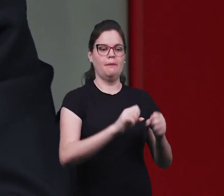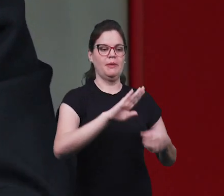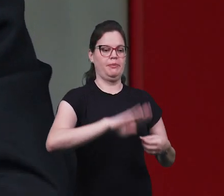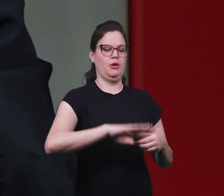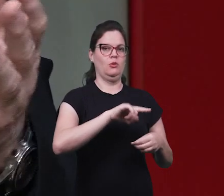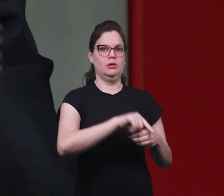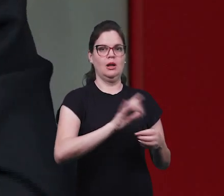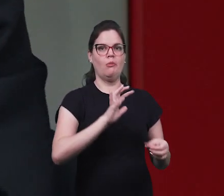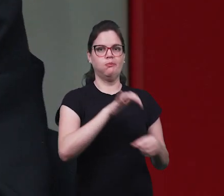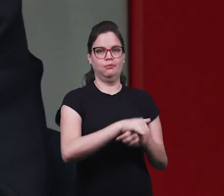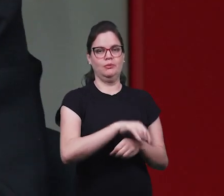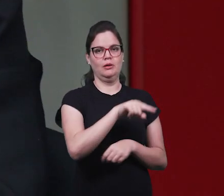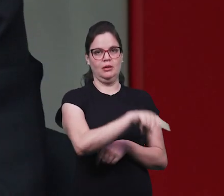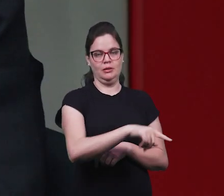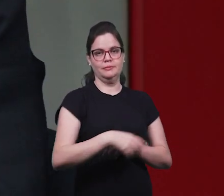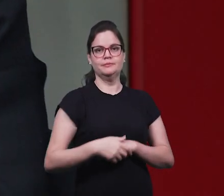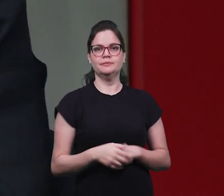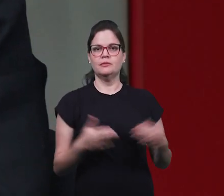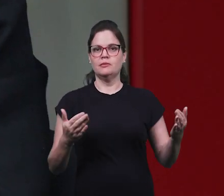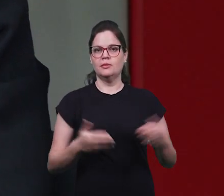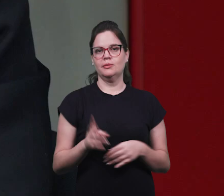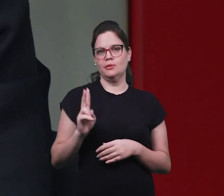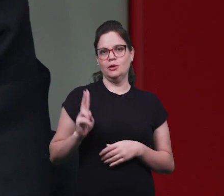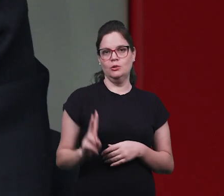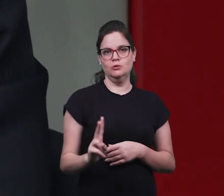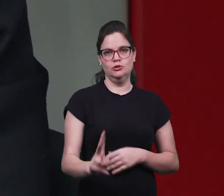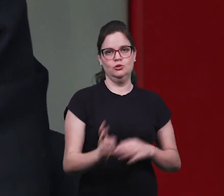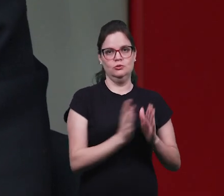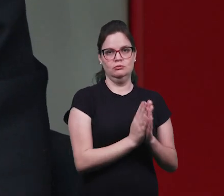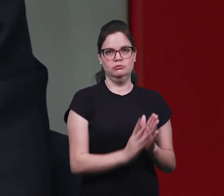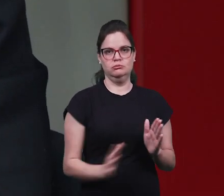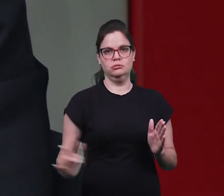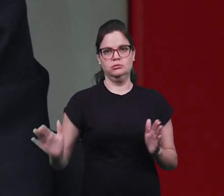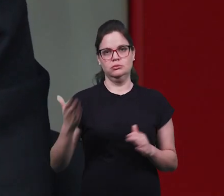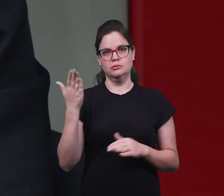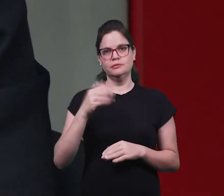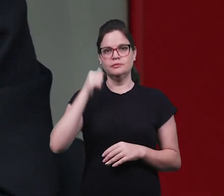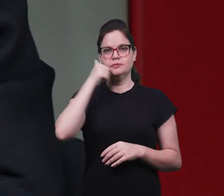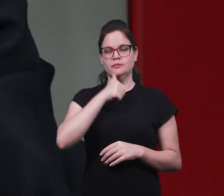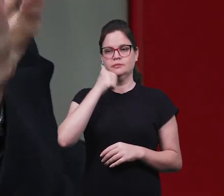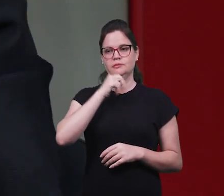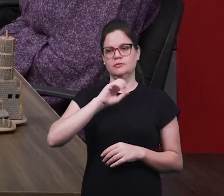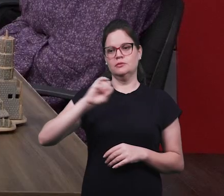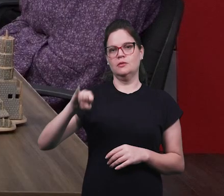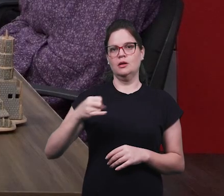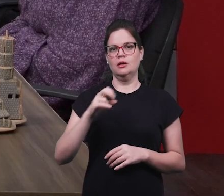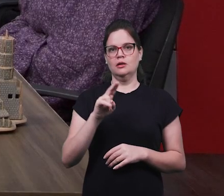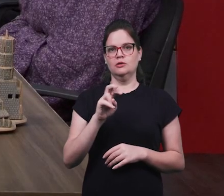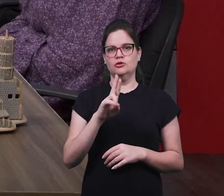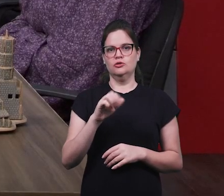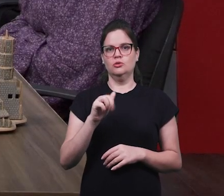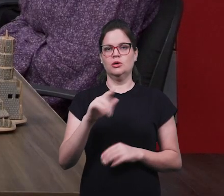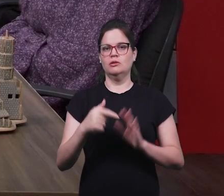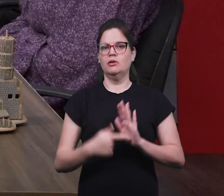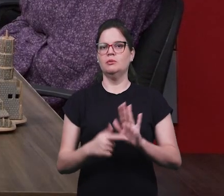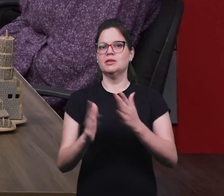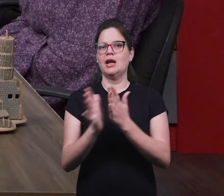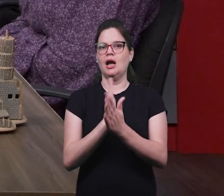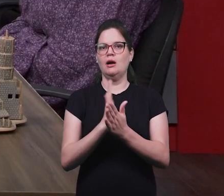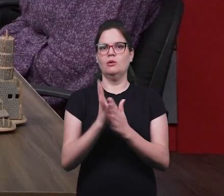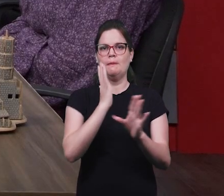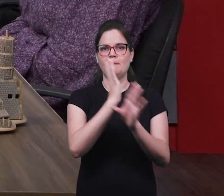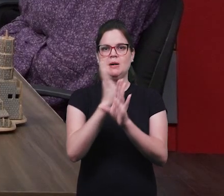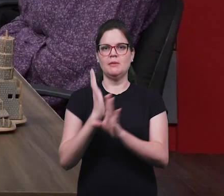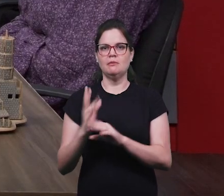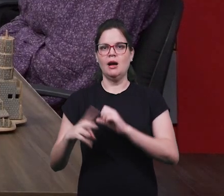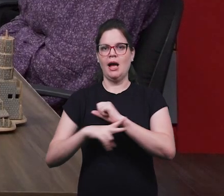sequência. A doutora Jurama vai mostrar para nós alguns achados arqueológicos da sua visita lá no Museu de